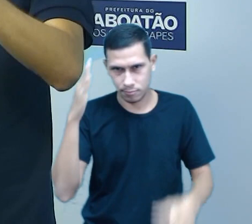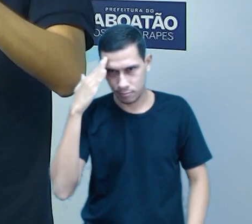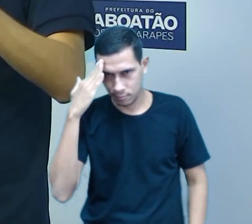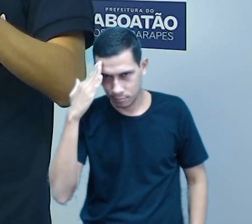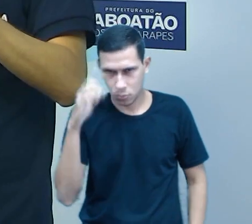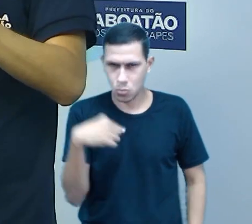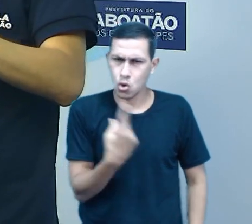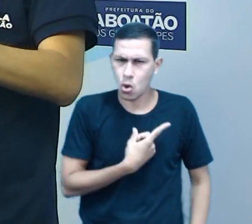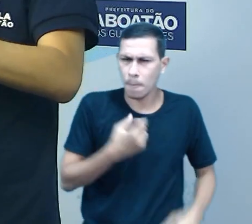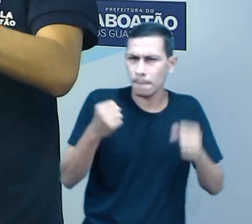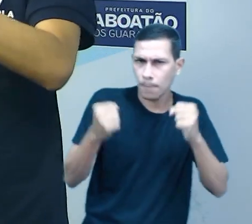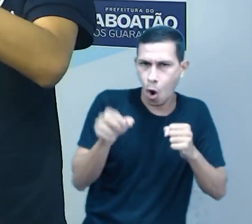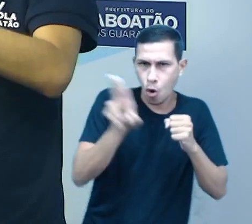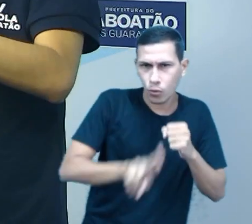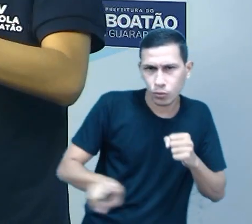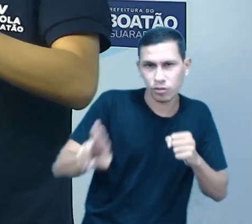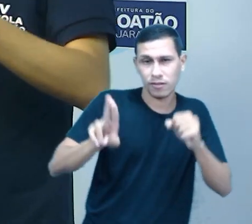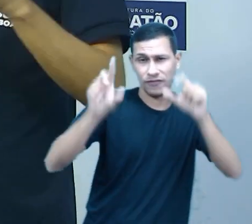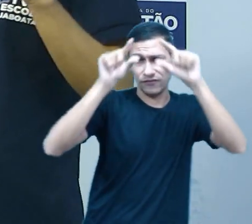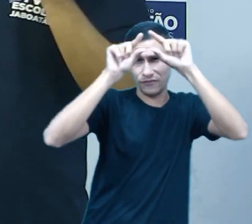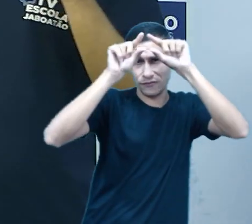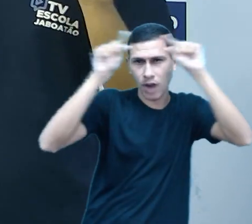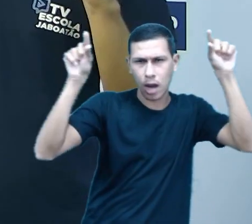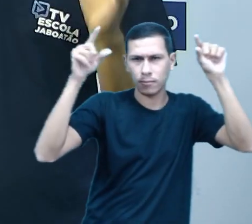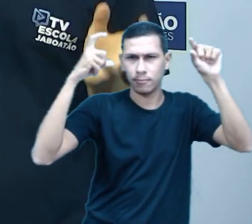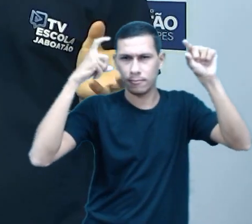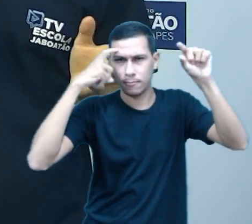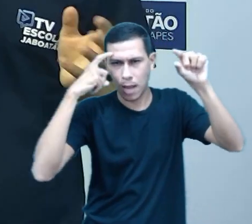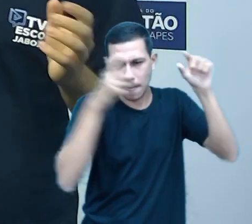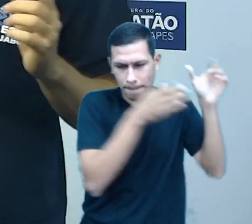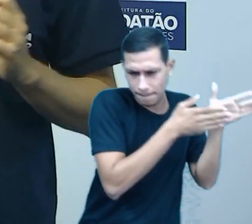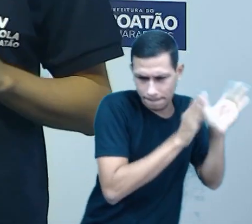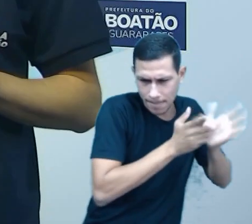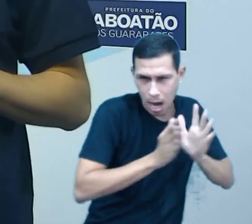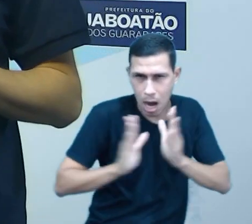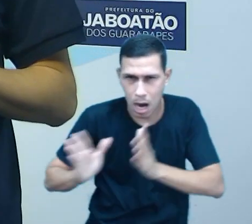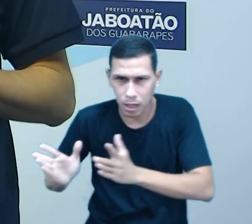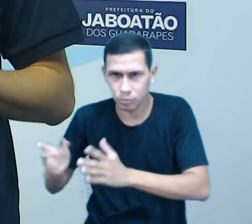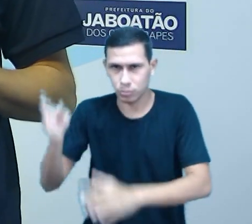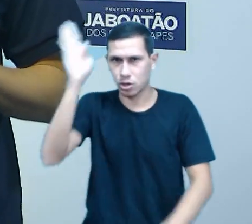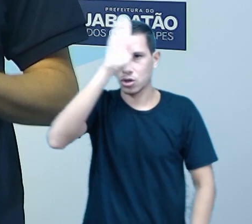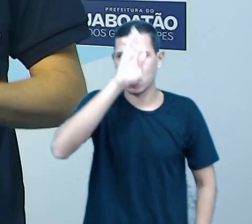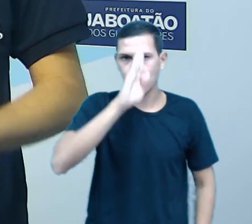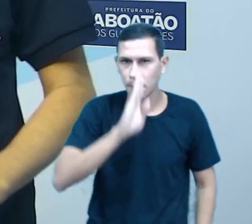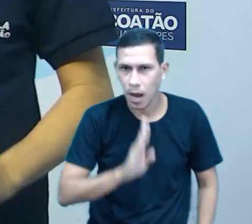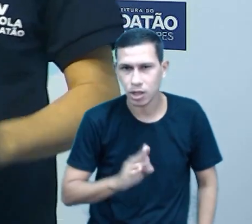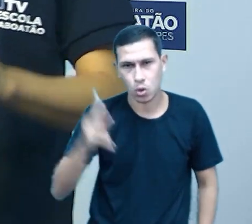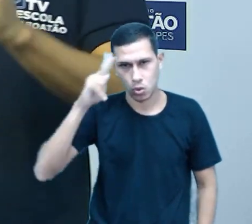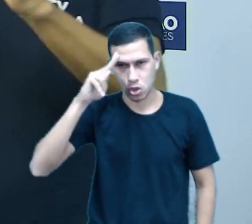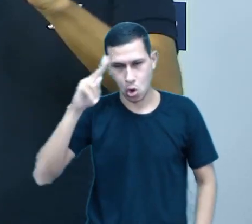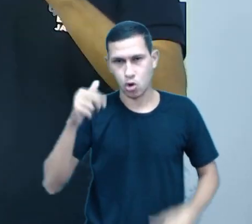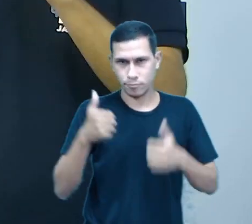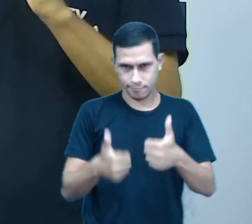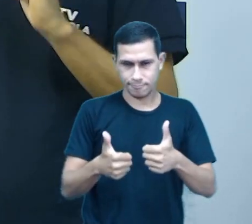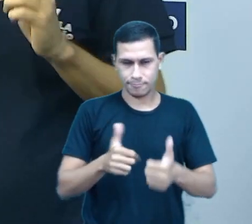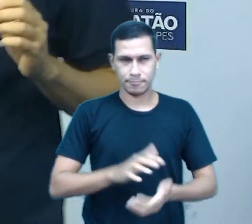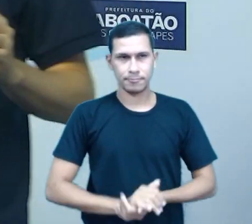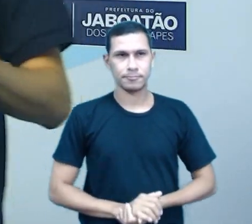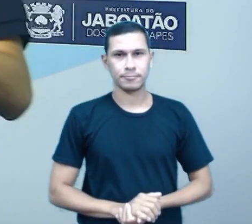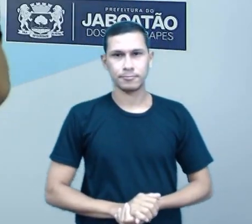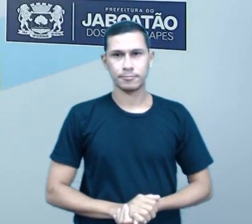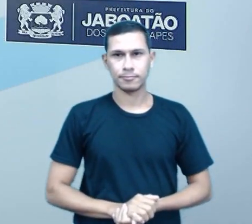pode utilizar essa frase para pensar esse período histórico do Brasil aqui também. Galera,